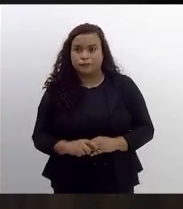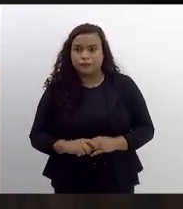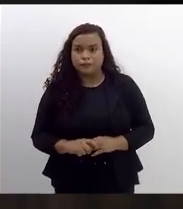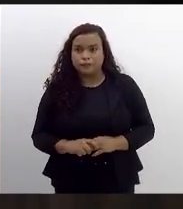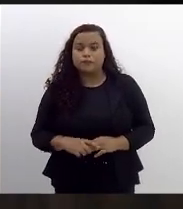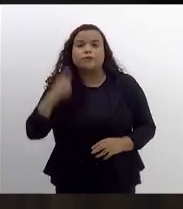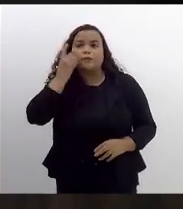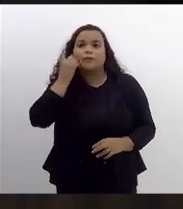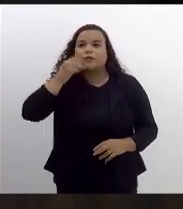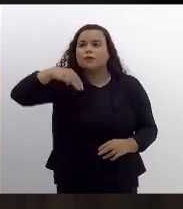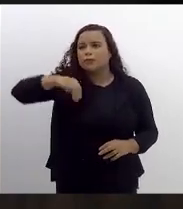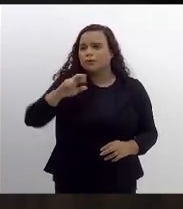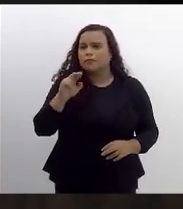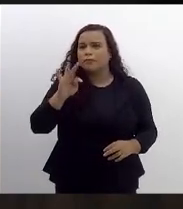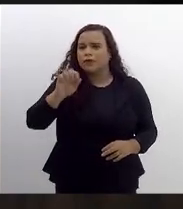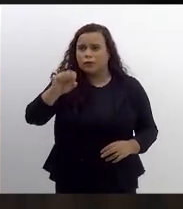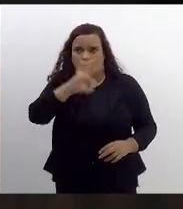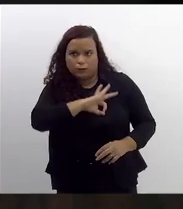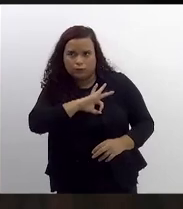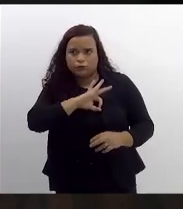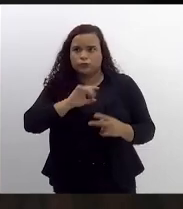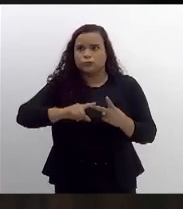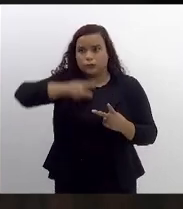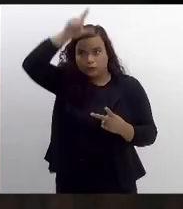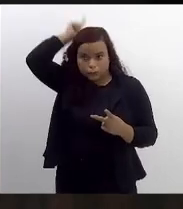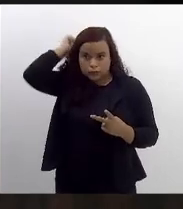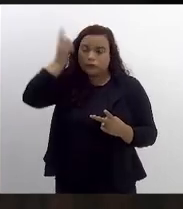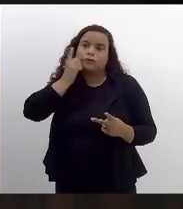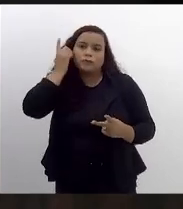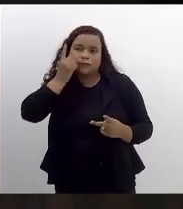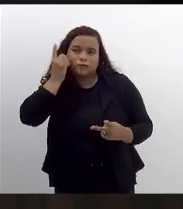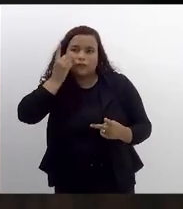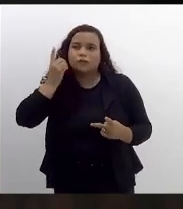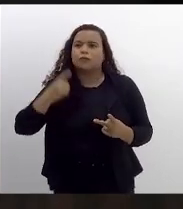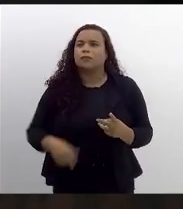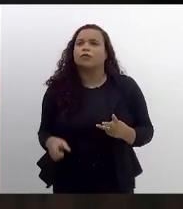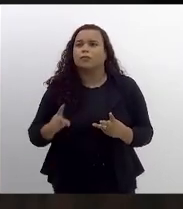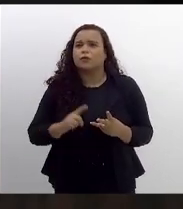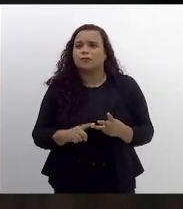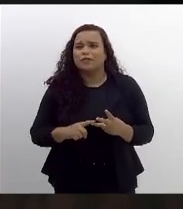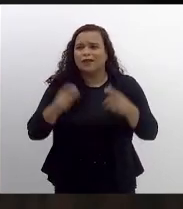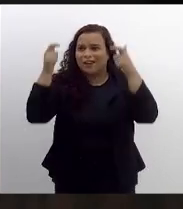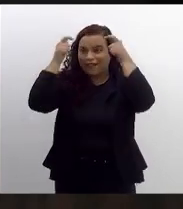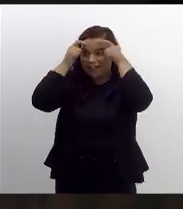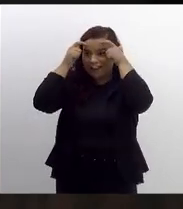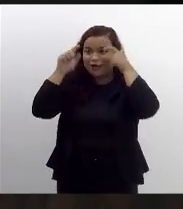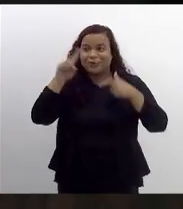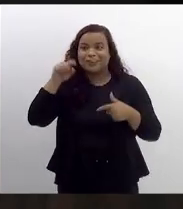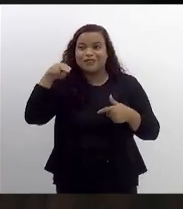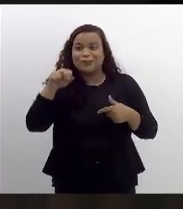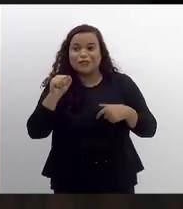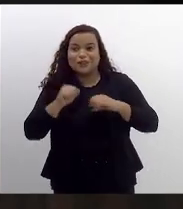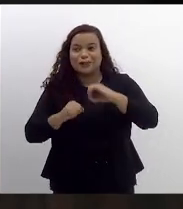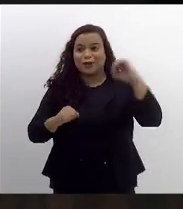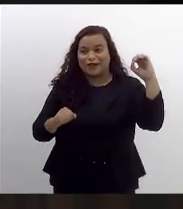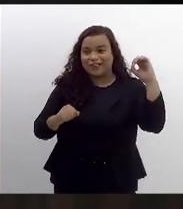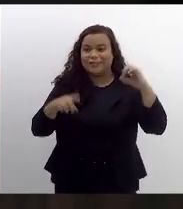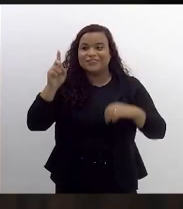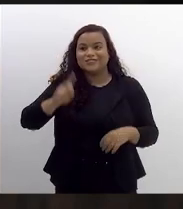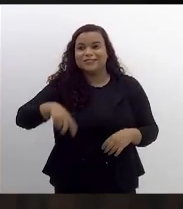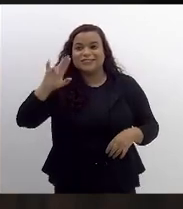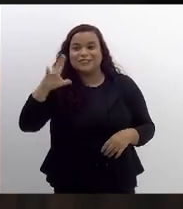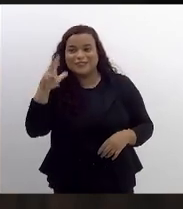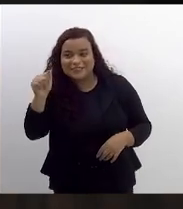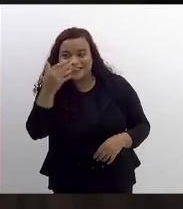a deputada Martha Rocha Deputado Luiz Paulo rainha da Zona Oeste a nossa querida Lucinha